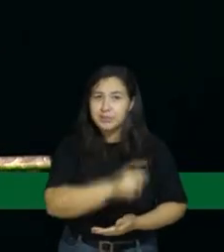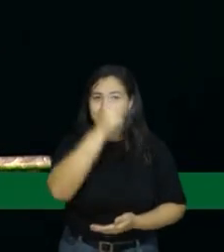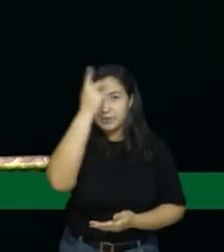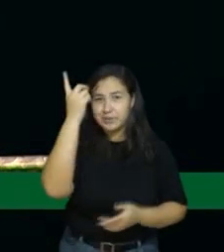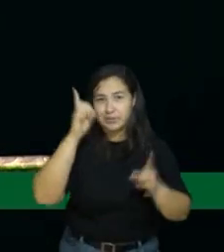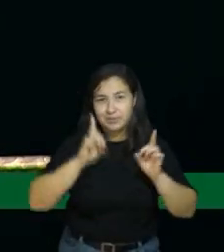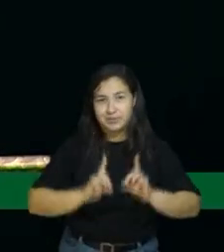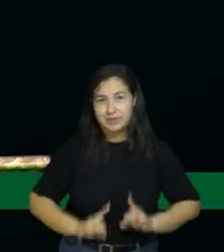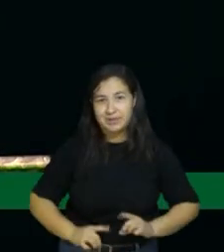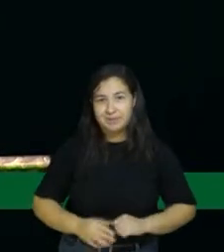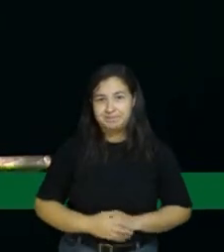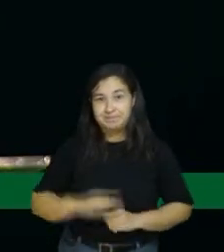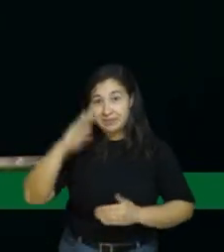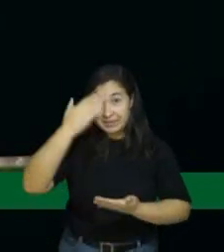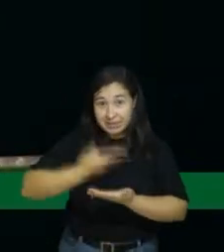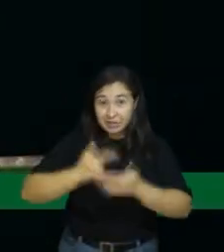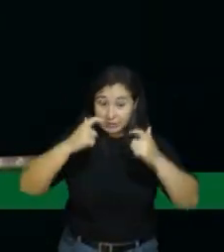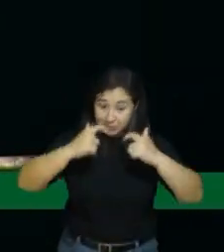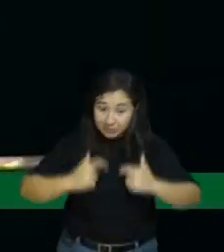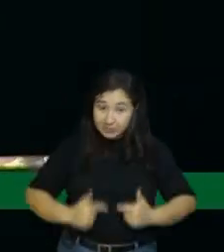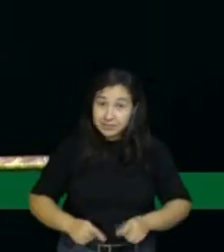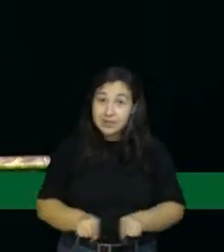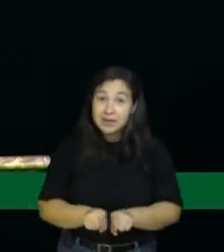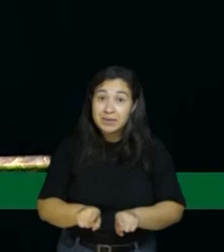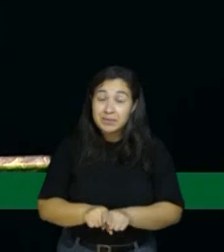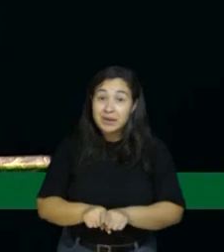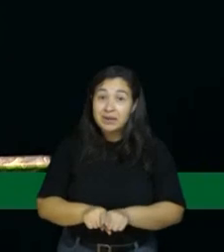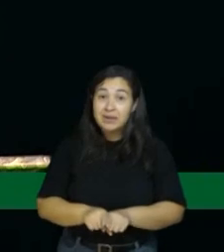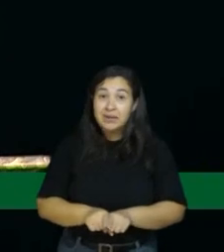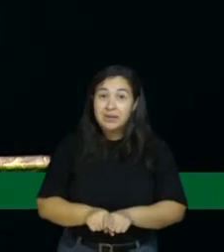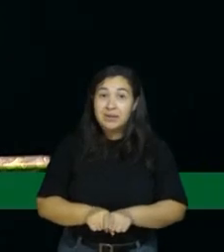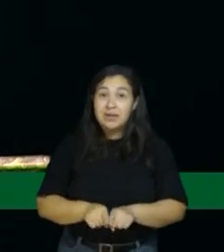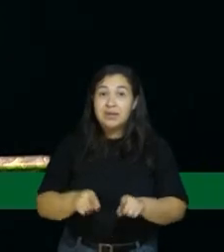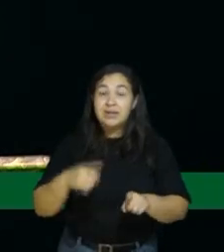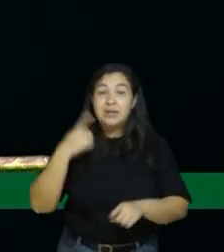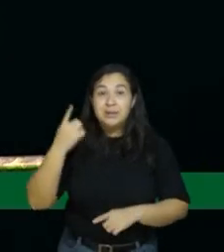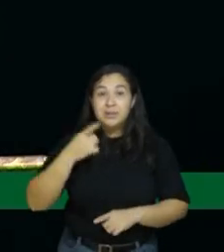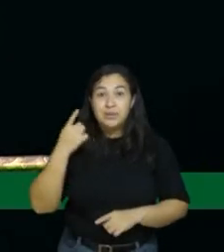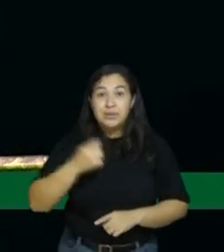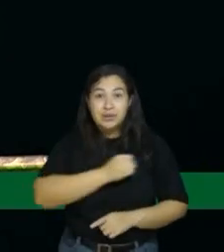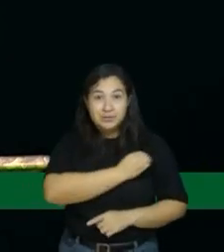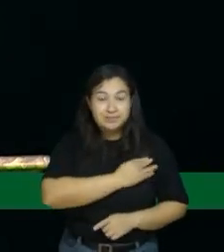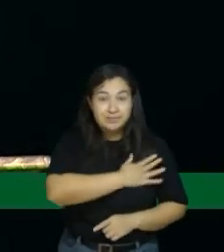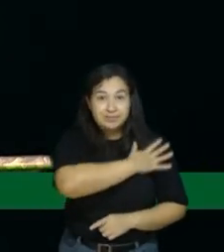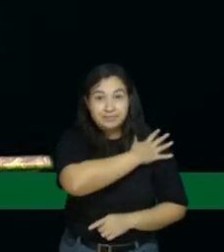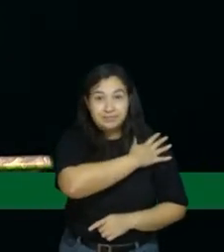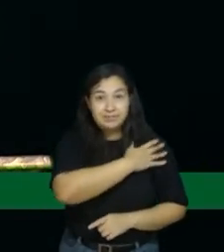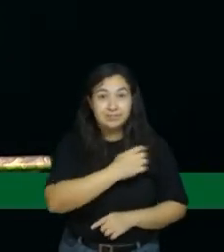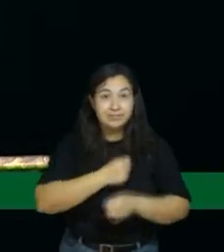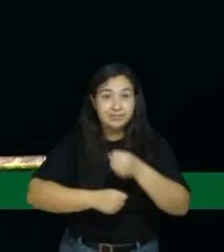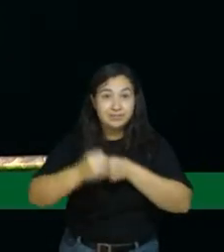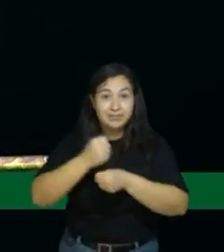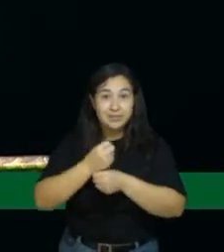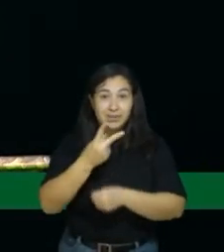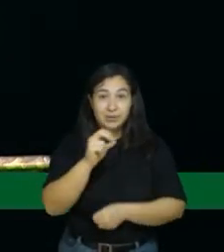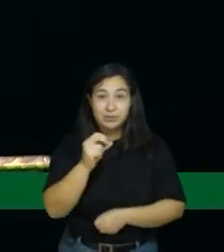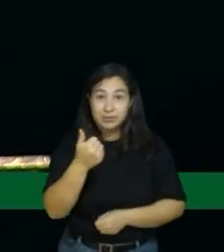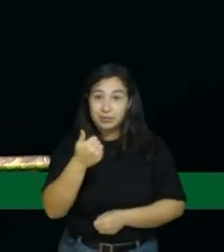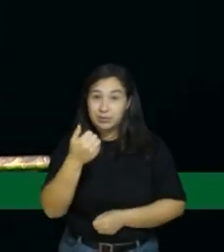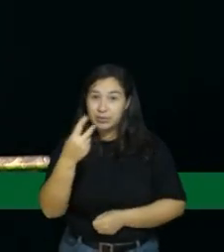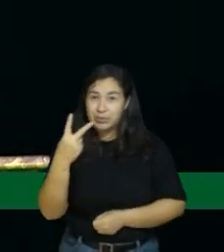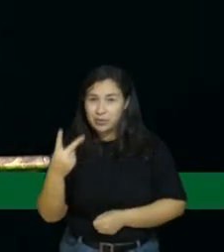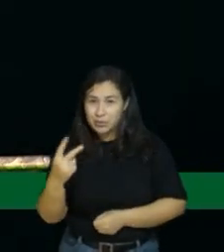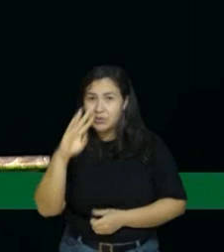que acreditar em mim prefeita Maria Regina nosso Deputado Napoleão lá em 2012 13 que